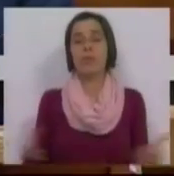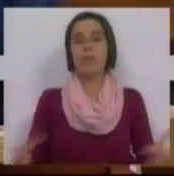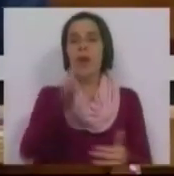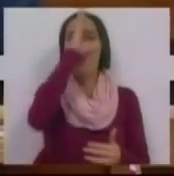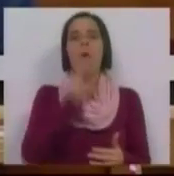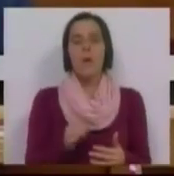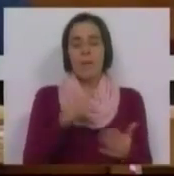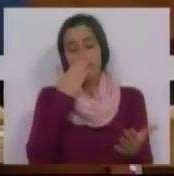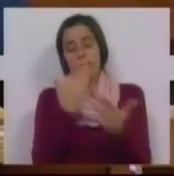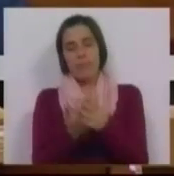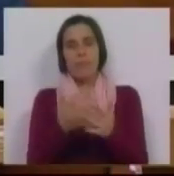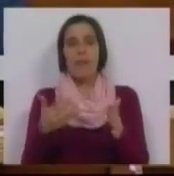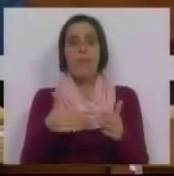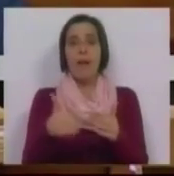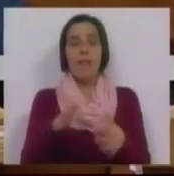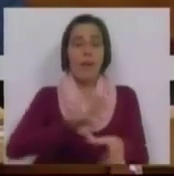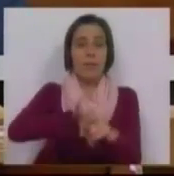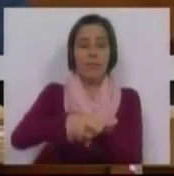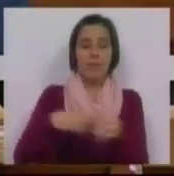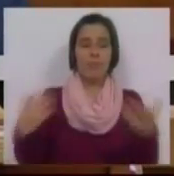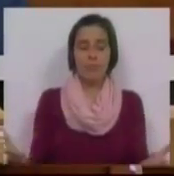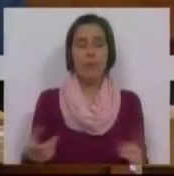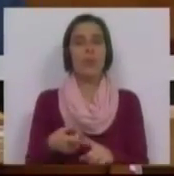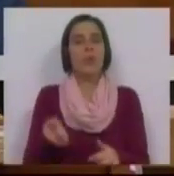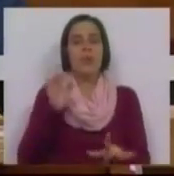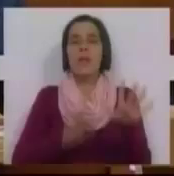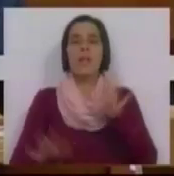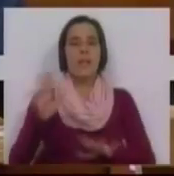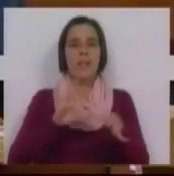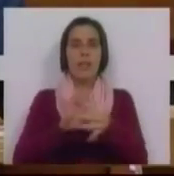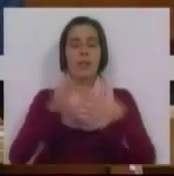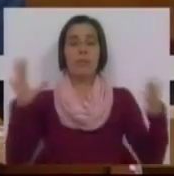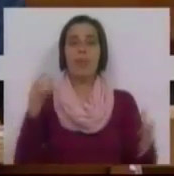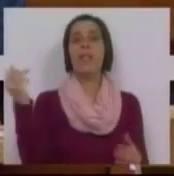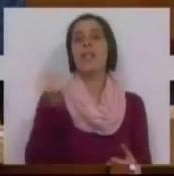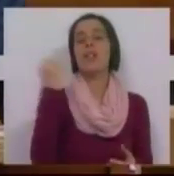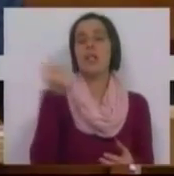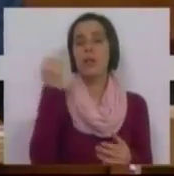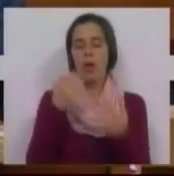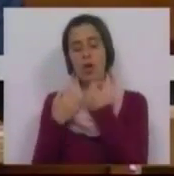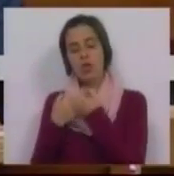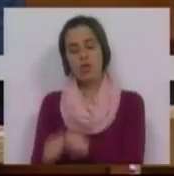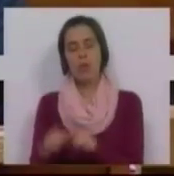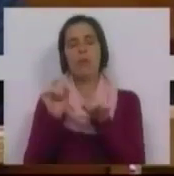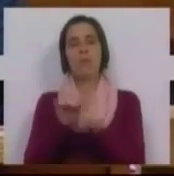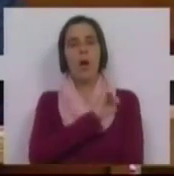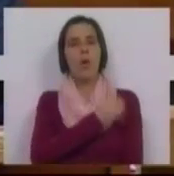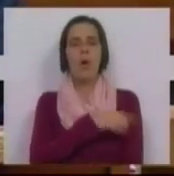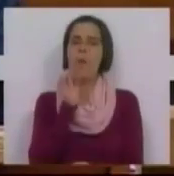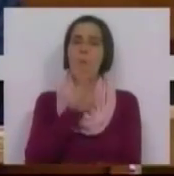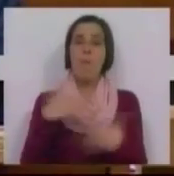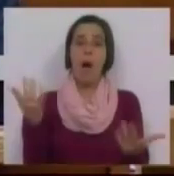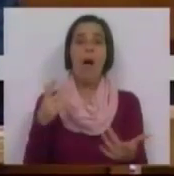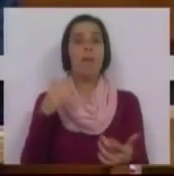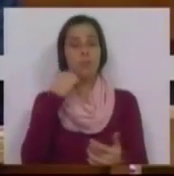um Governo que, perante a iminência do desastre, não hesita em desagregar as instituições para esconder a sua incompetência